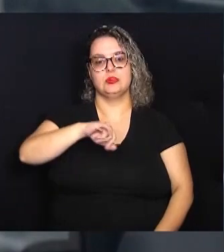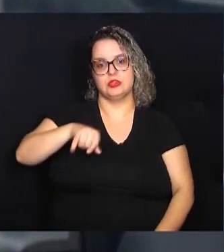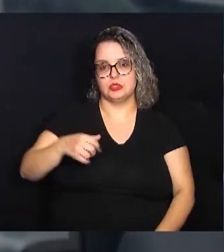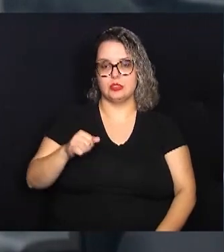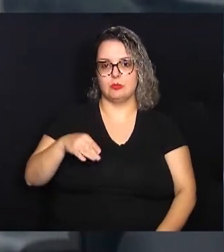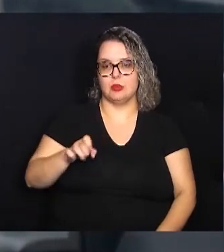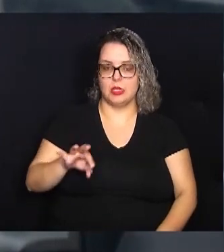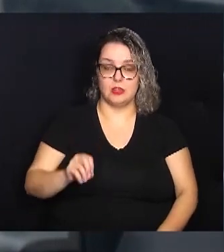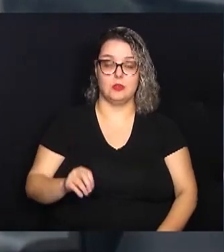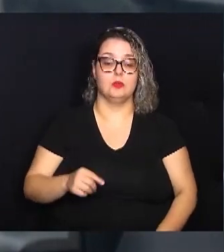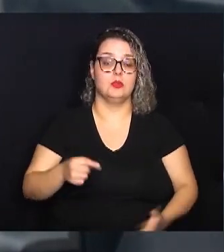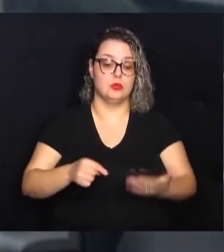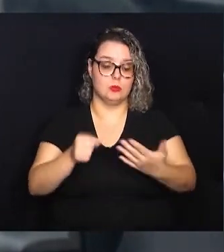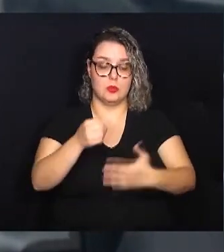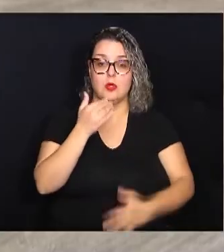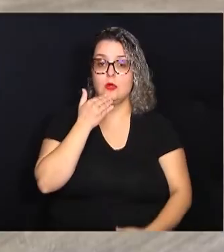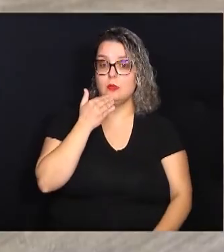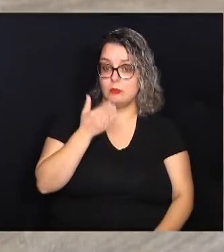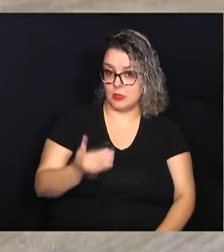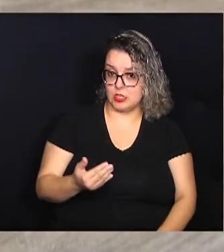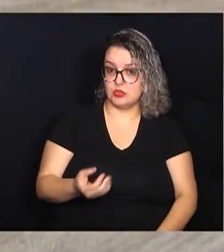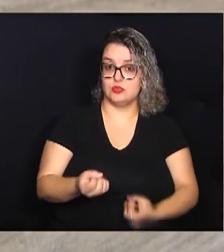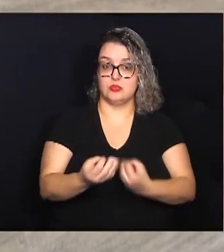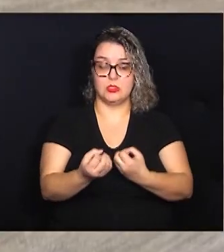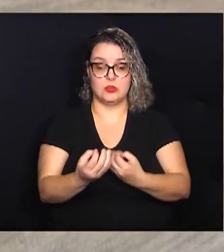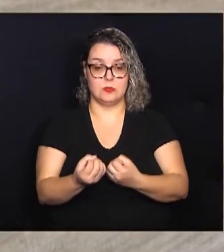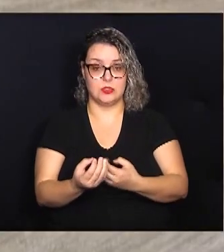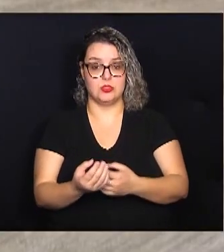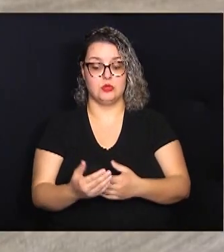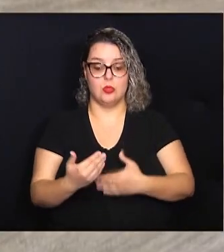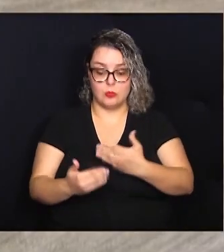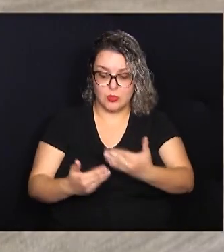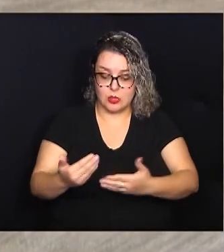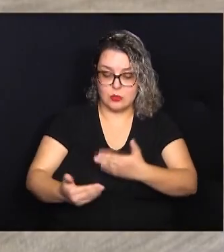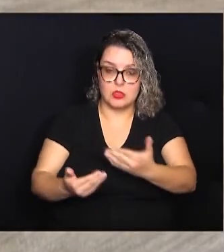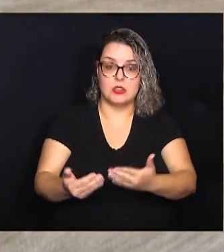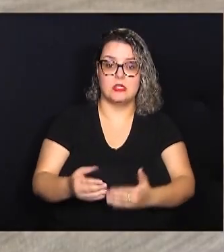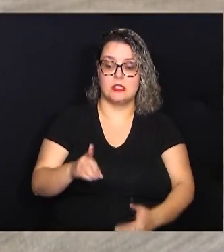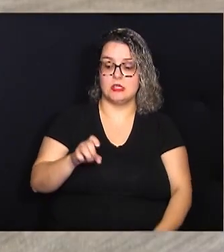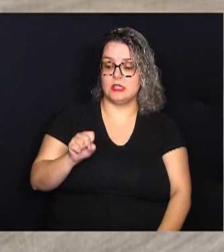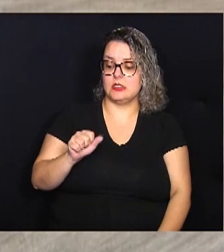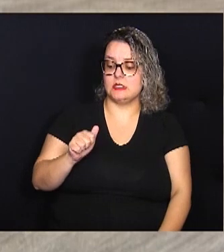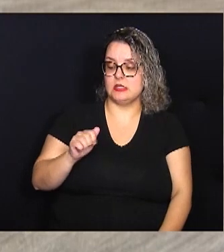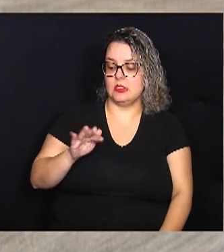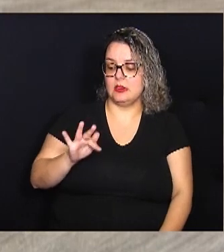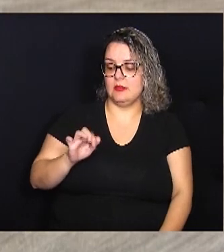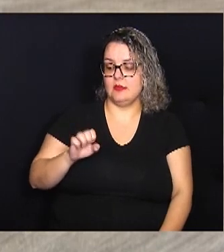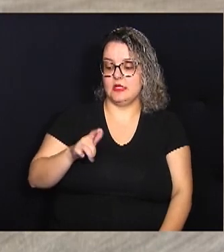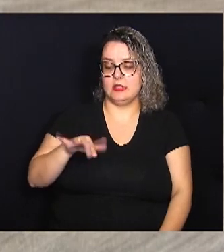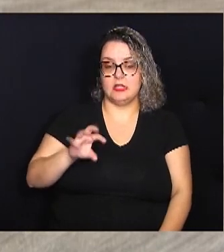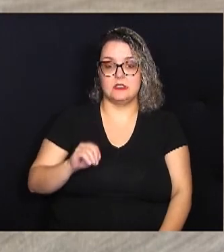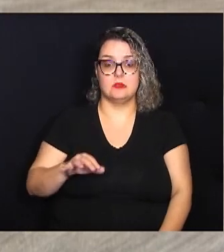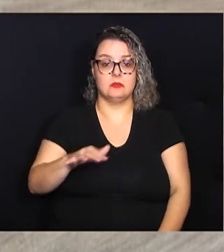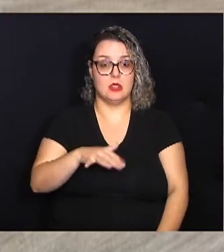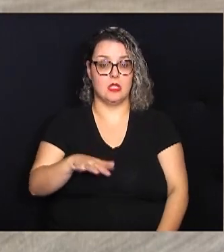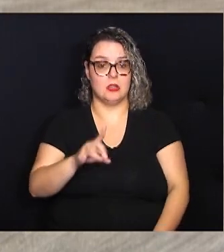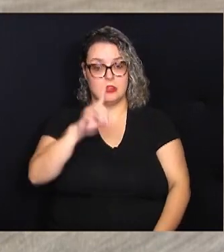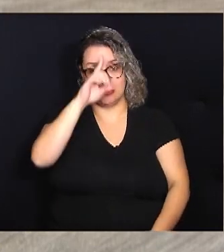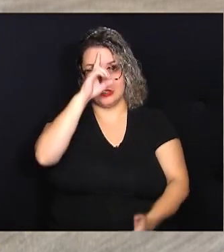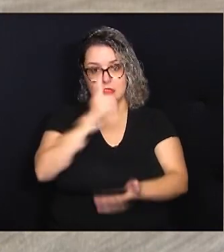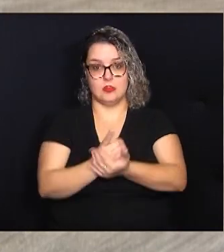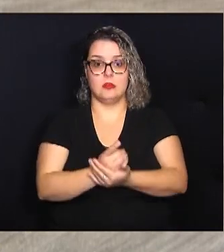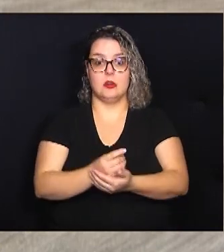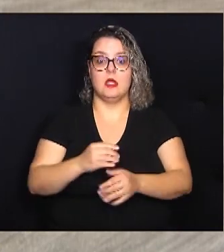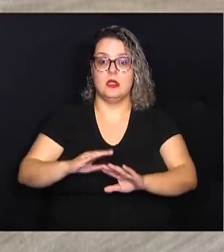o parlamentar solicita informações sobre o processo de desafetação do local definido. Através desse requerimento de